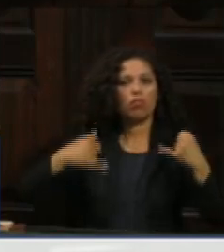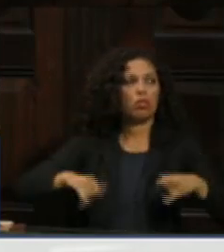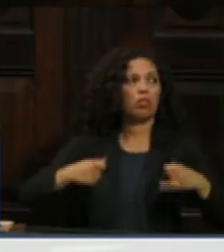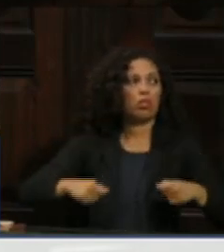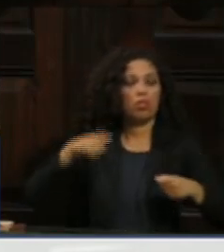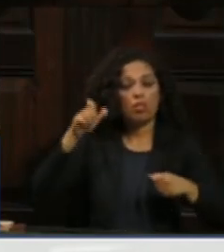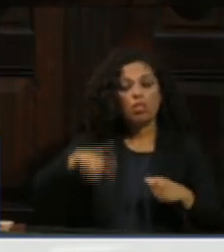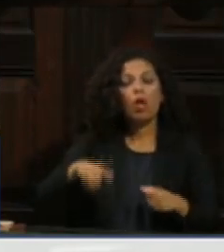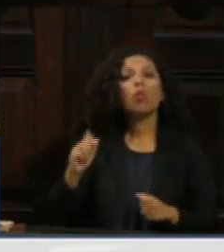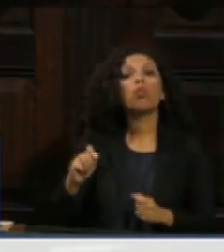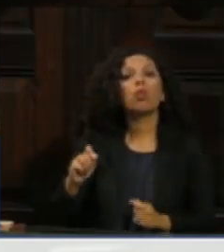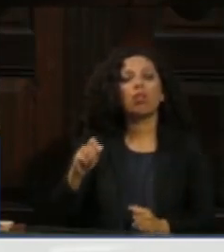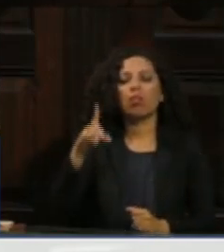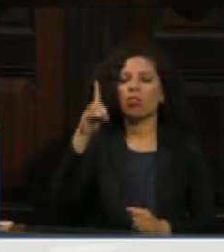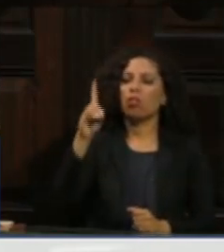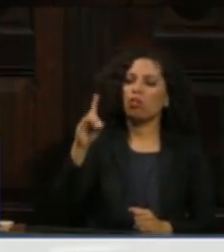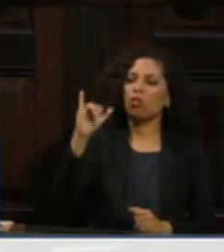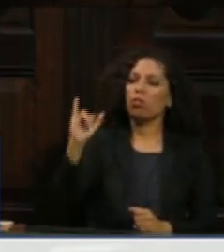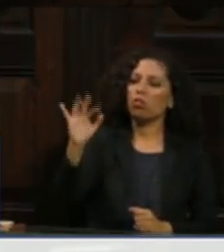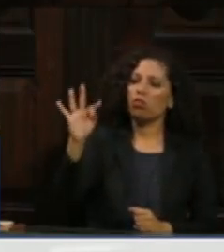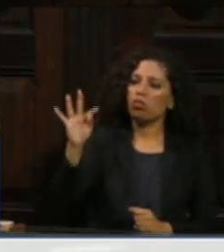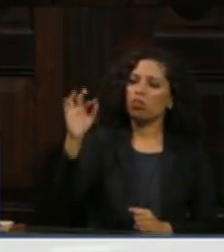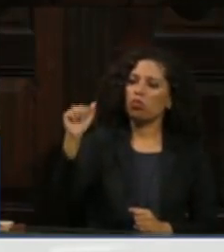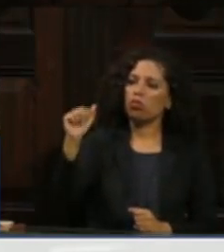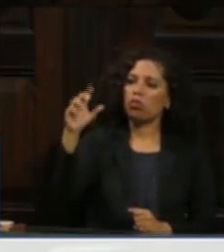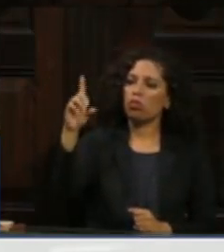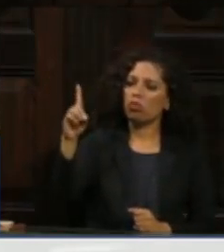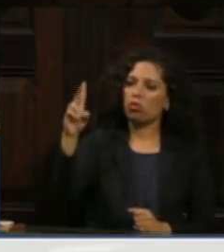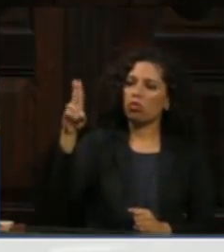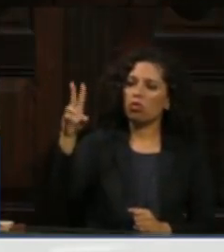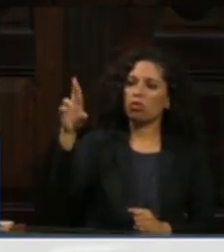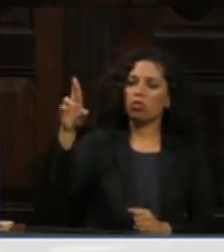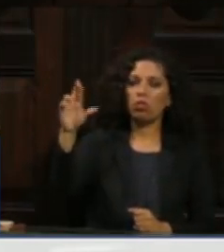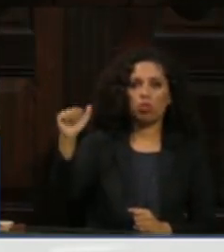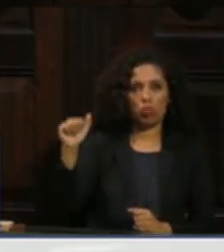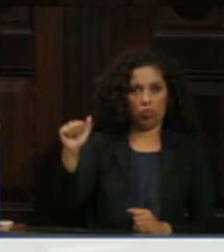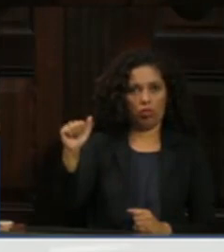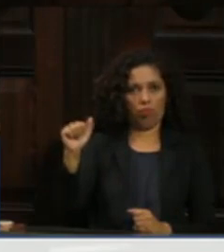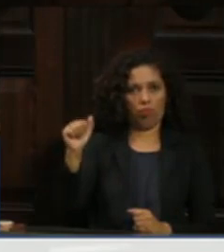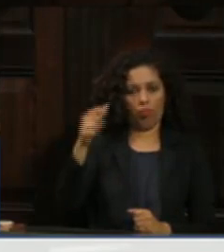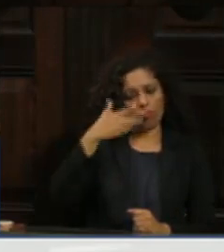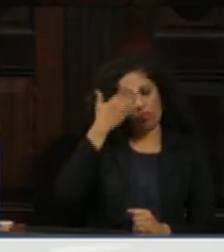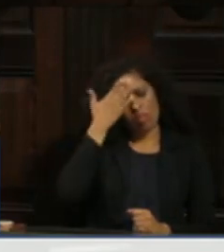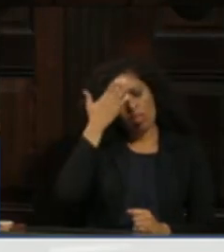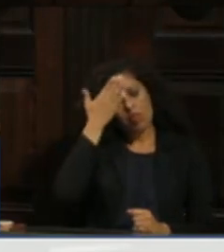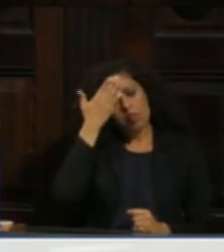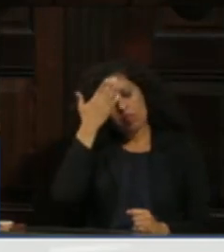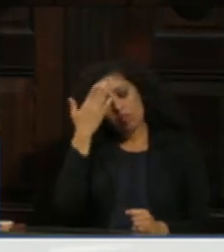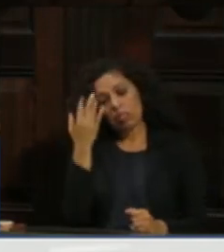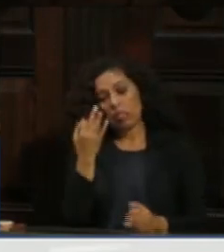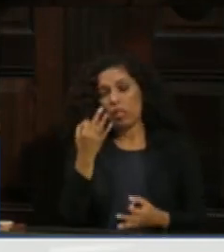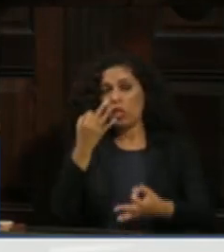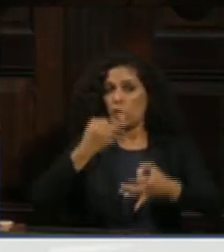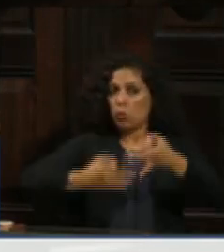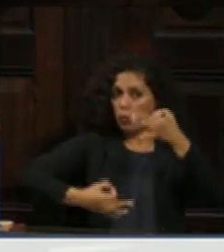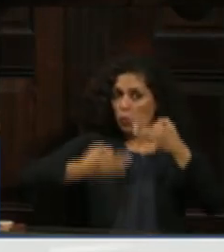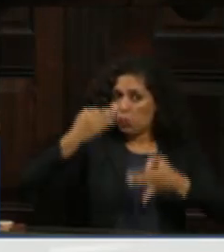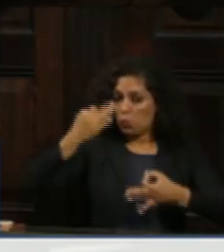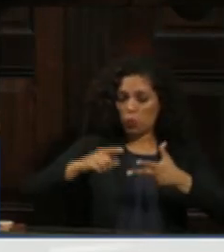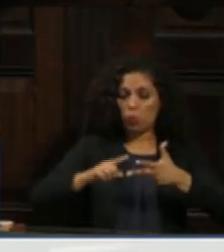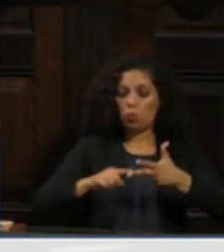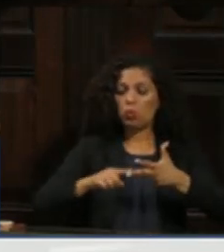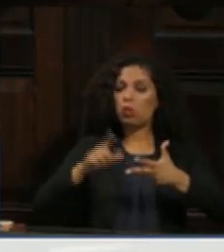Eu não tenho nenhuma preocupação, que eu digo pessoal, lamento muito, mas